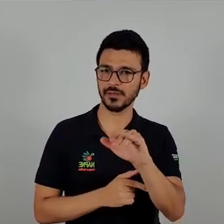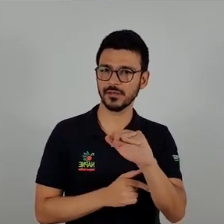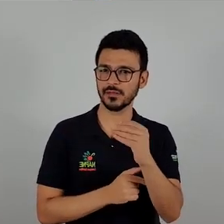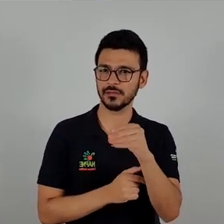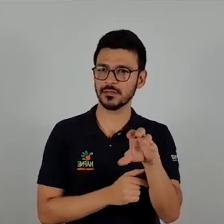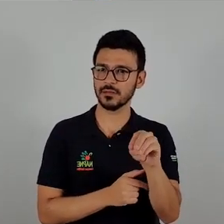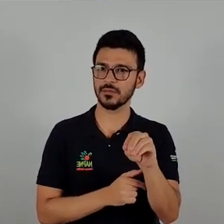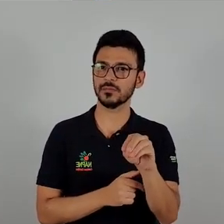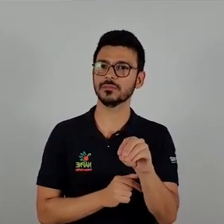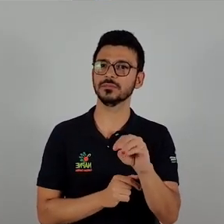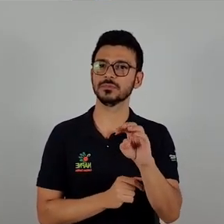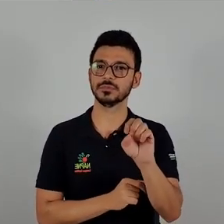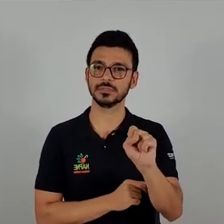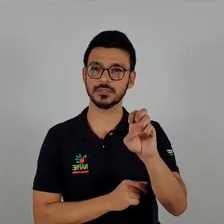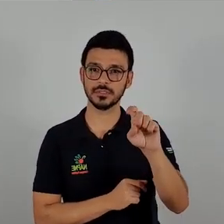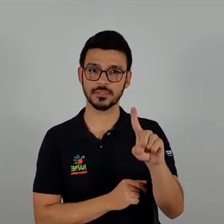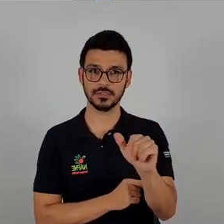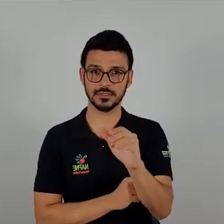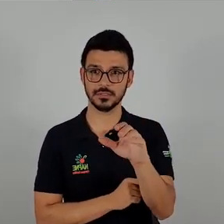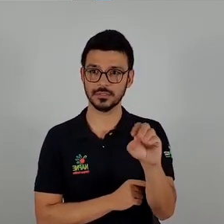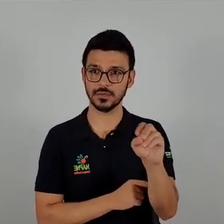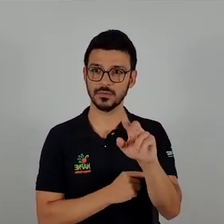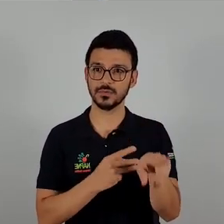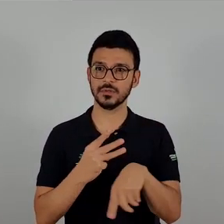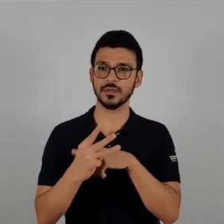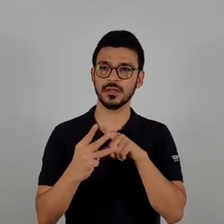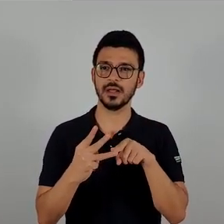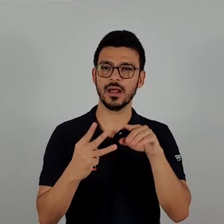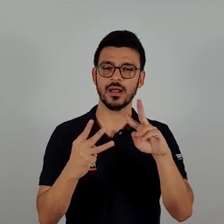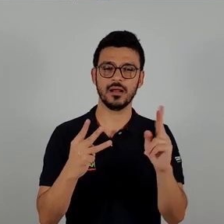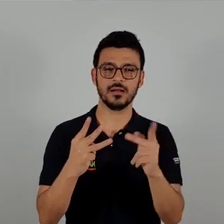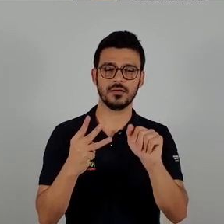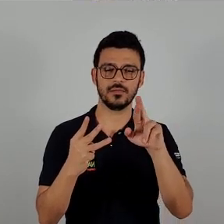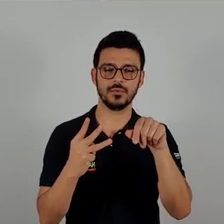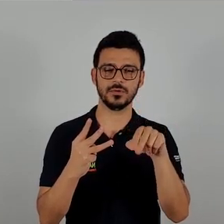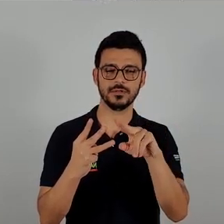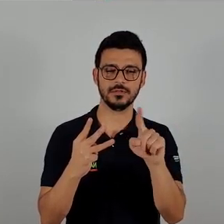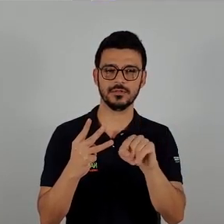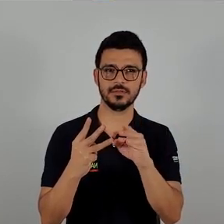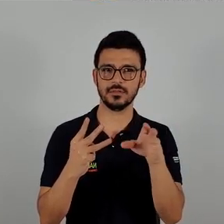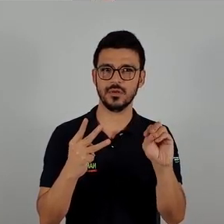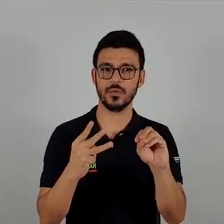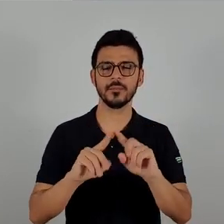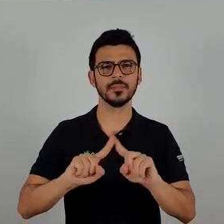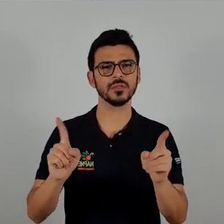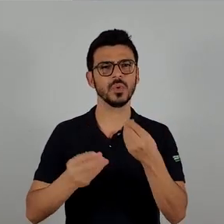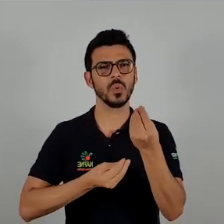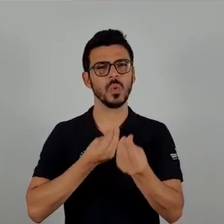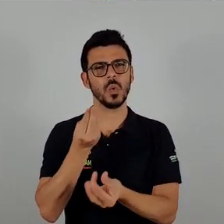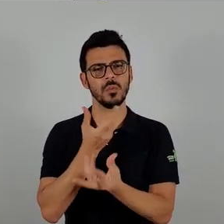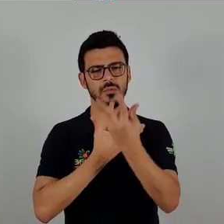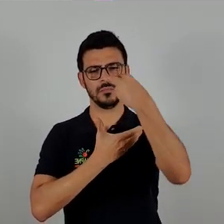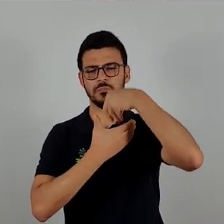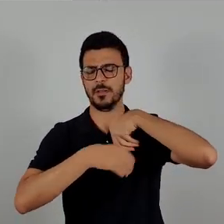fraco, sedando aquilo que está em excesso, harmonizando aquilo que precisa manter-se harmônico.